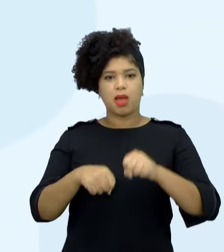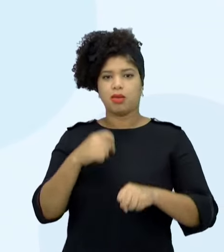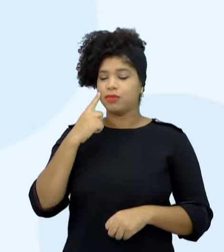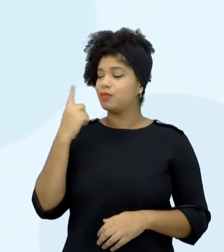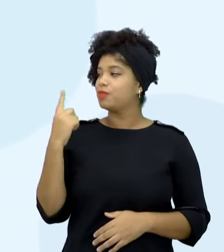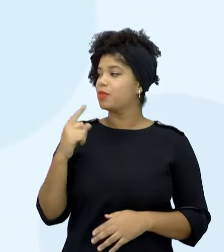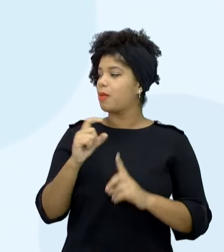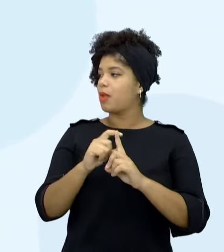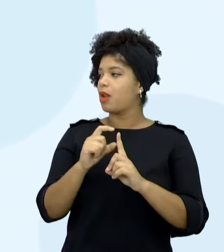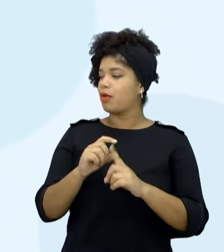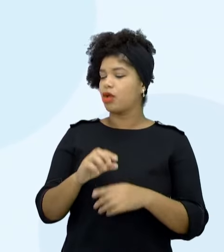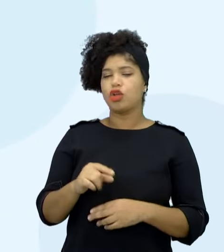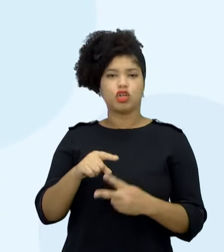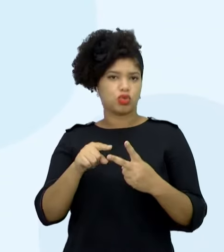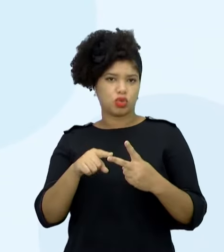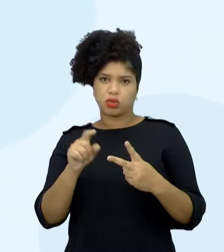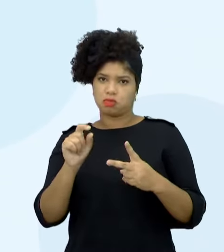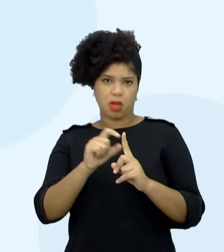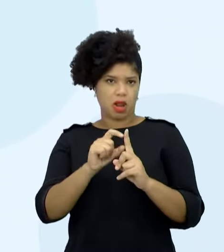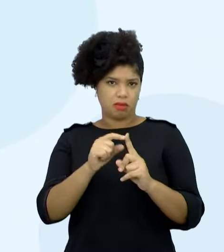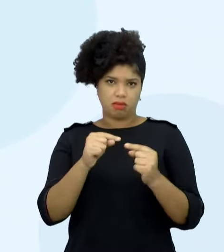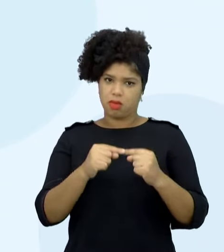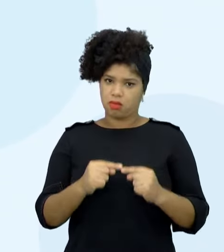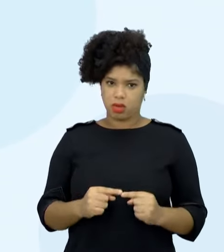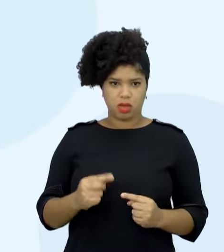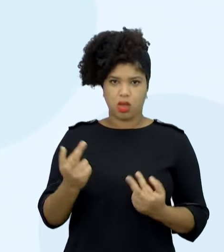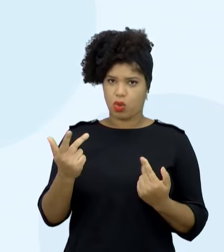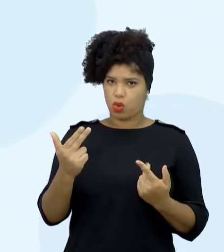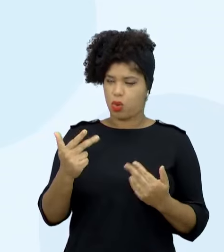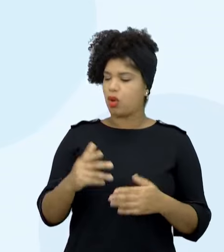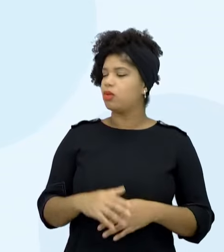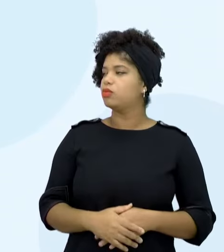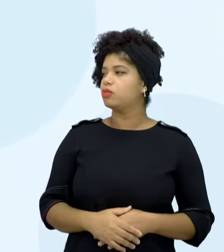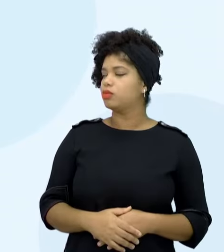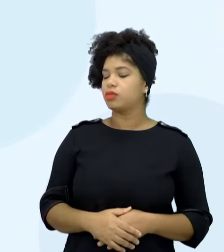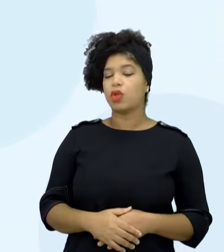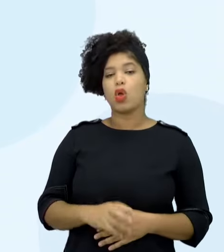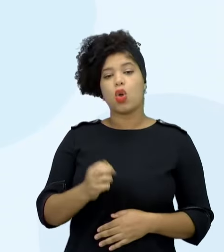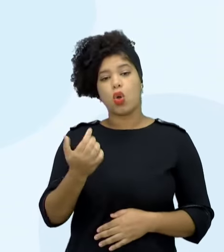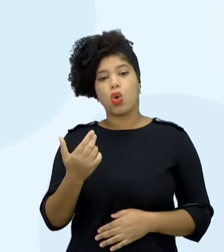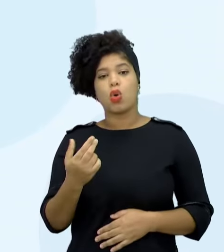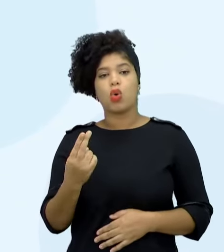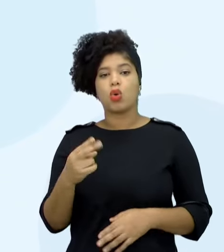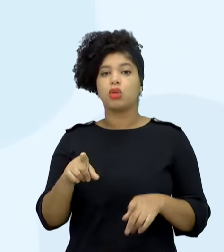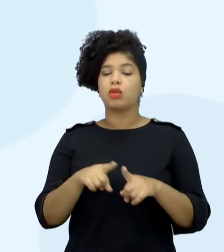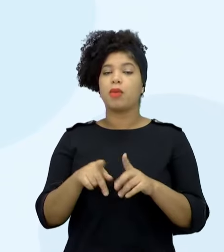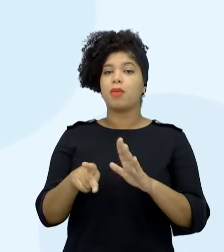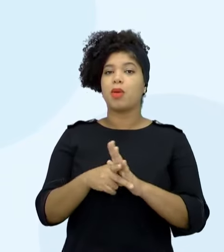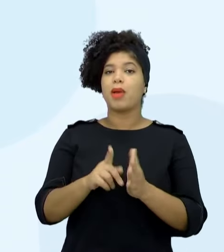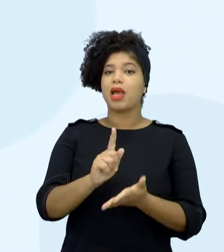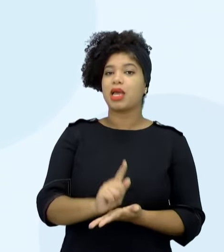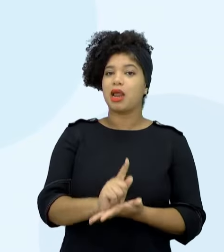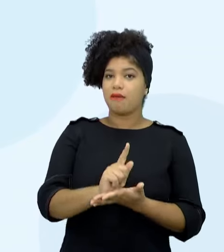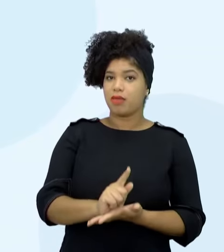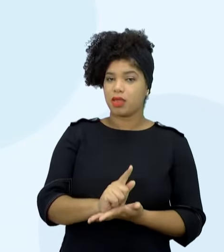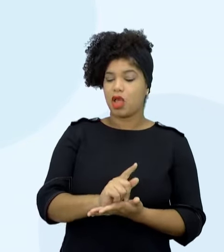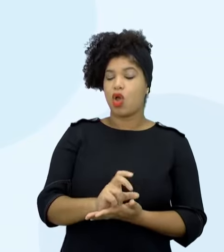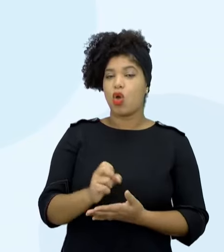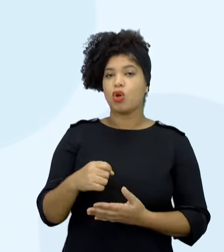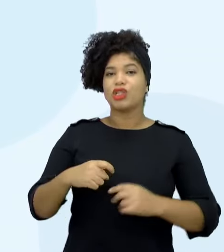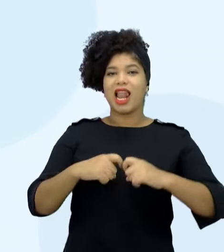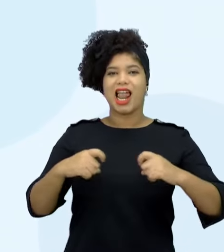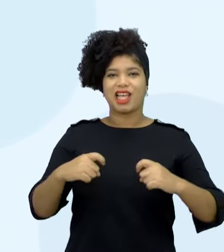né? Pode ser energia cinética ou energia potencial, gravitacional ou